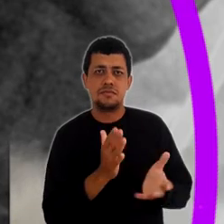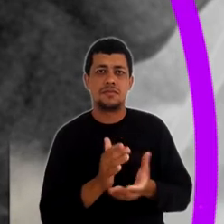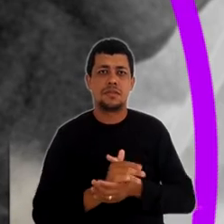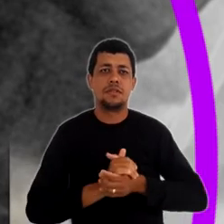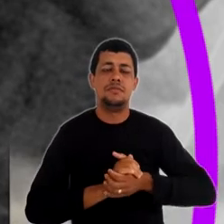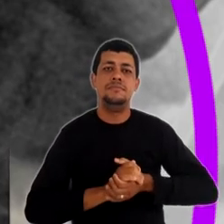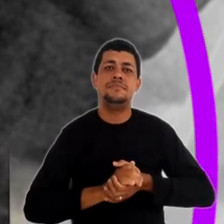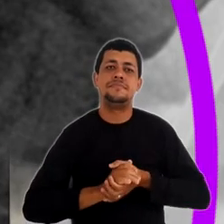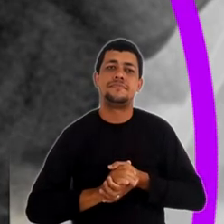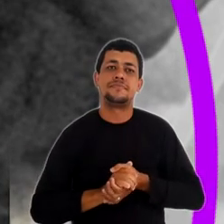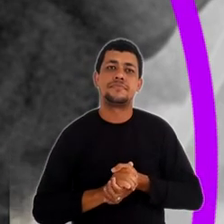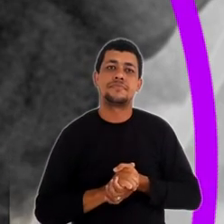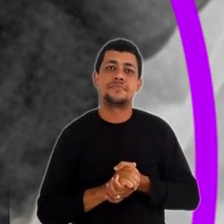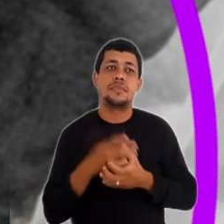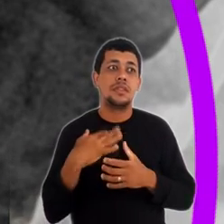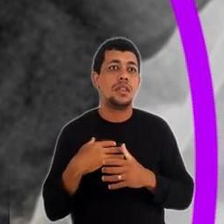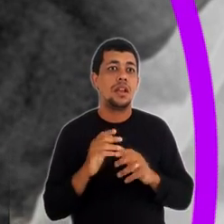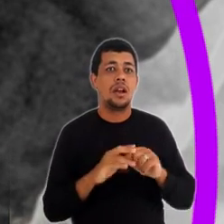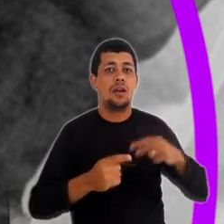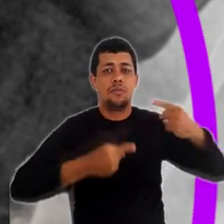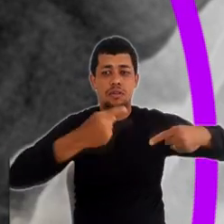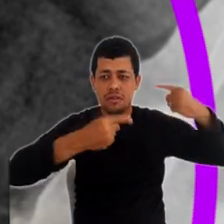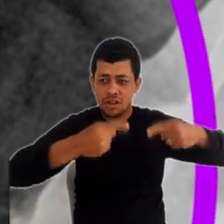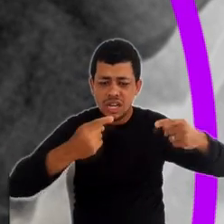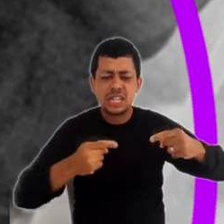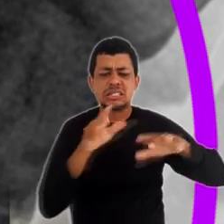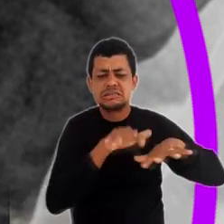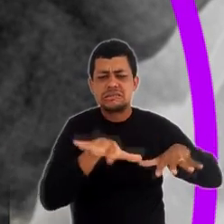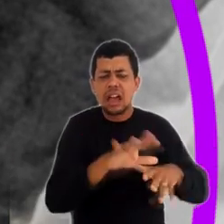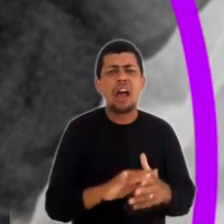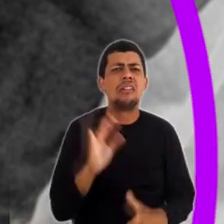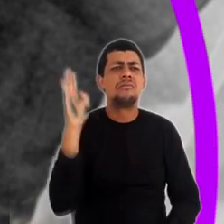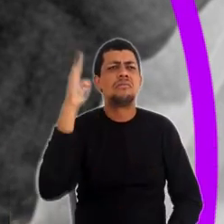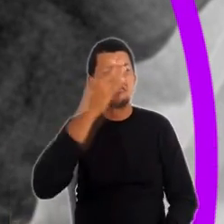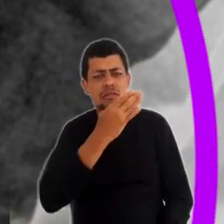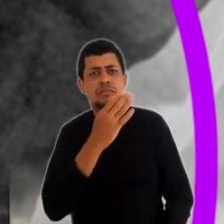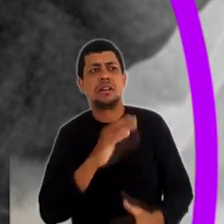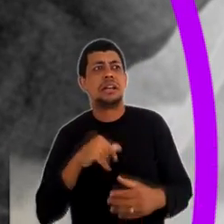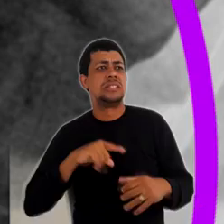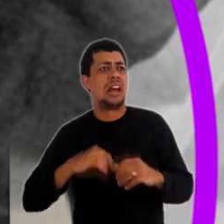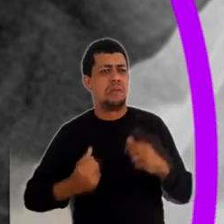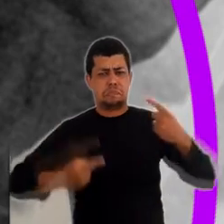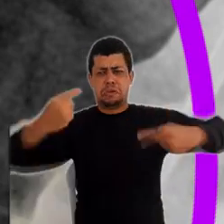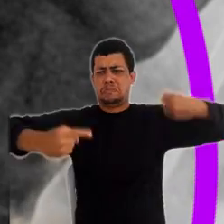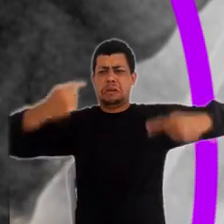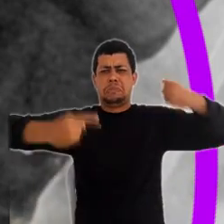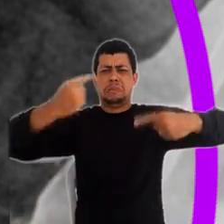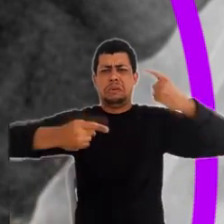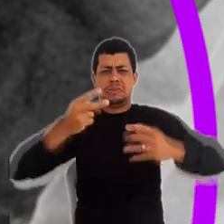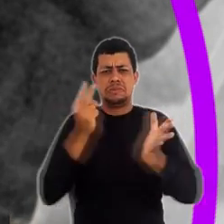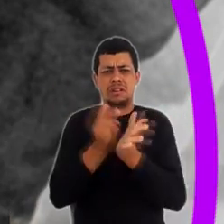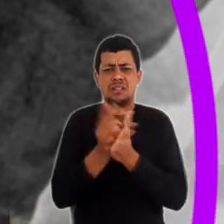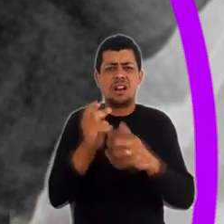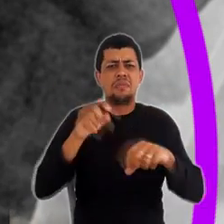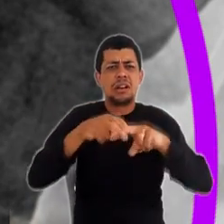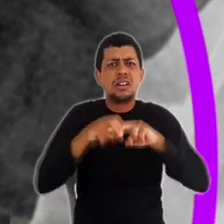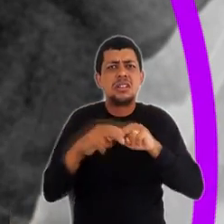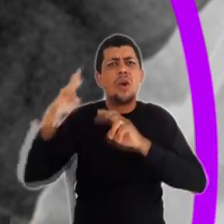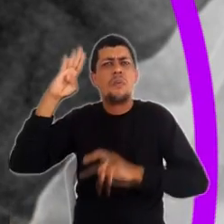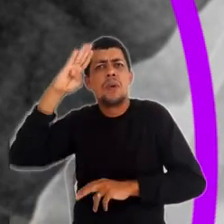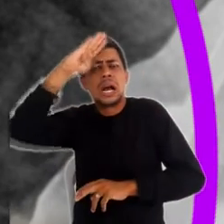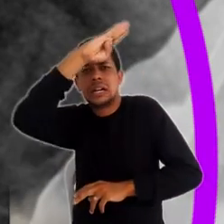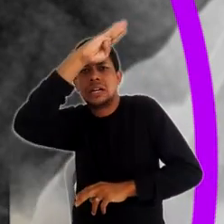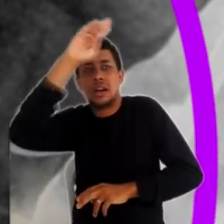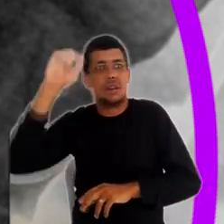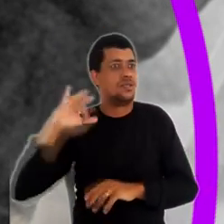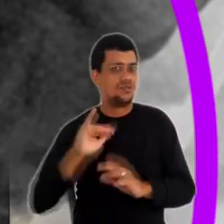né? E aí, sobre a banalização do mal, e tava aquela efervescência política danada por causa do Bolsonaro, e eu já